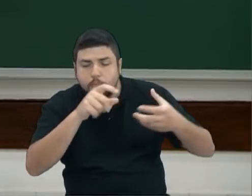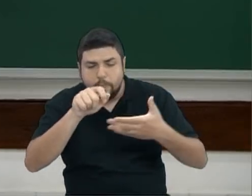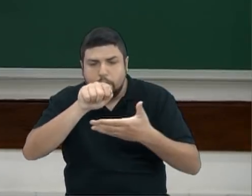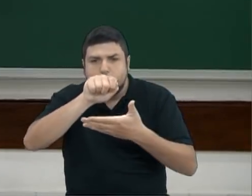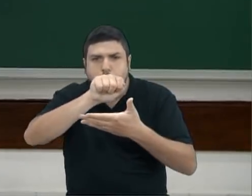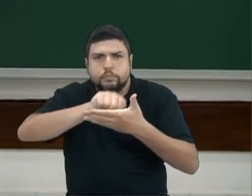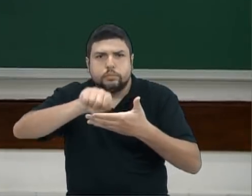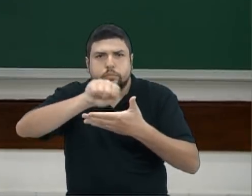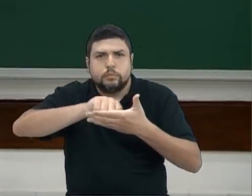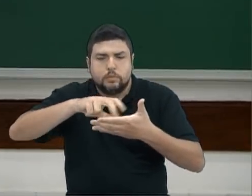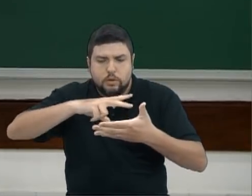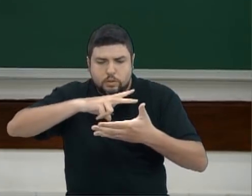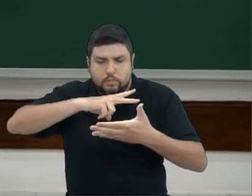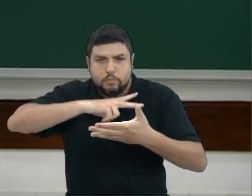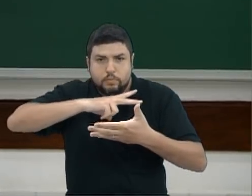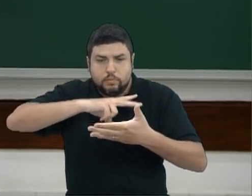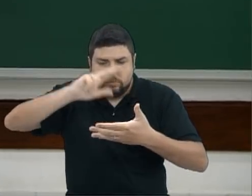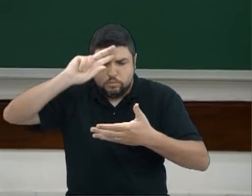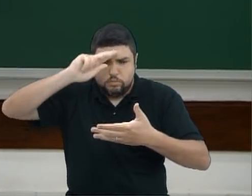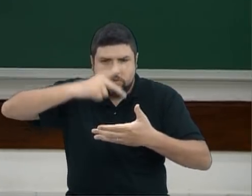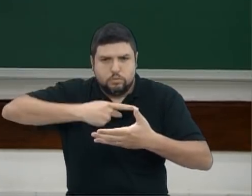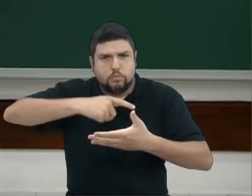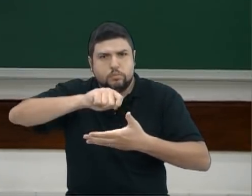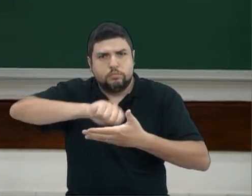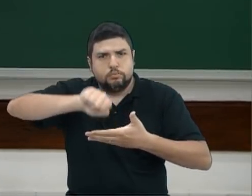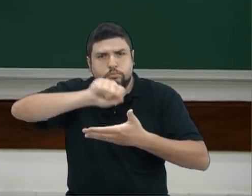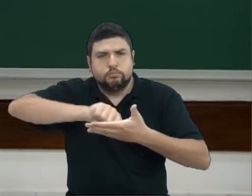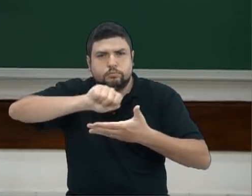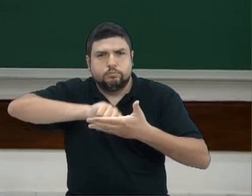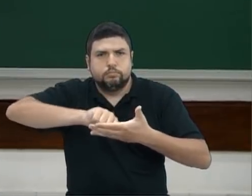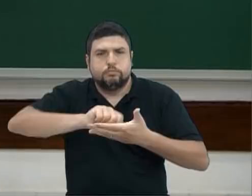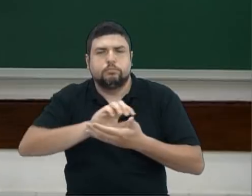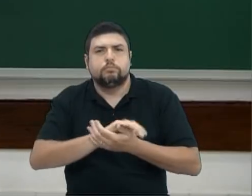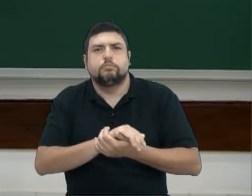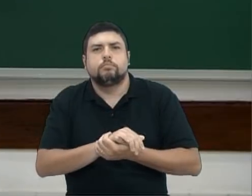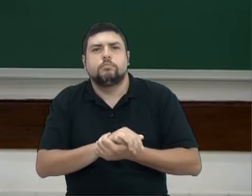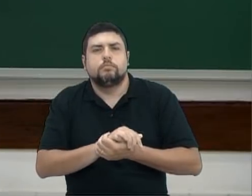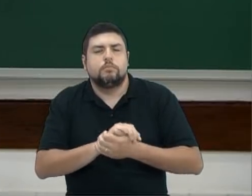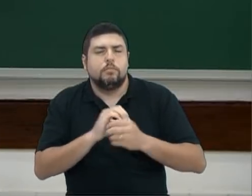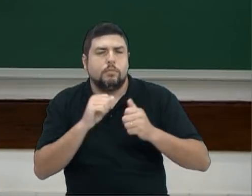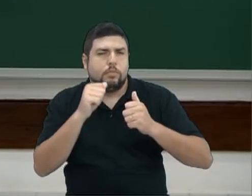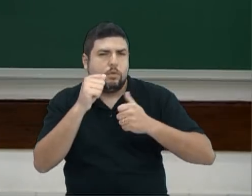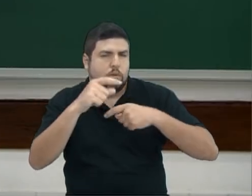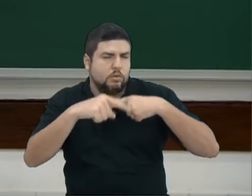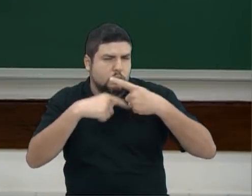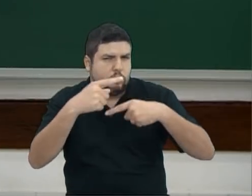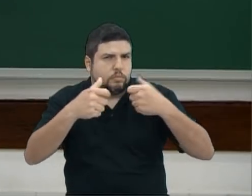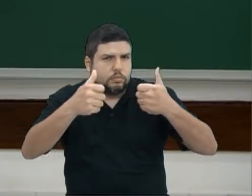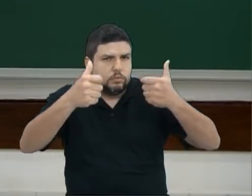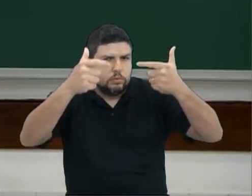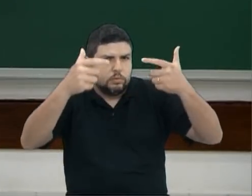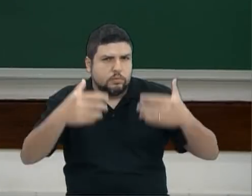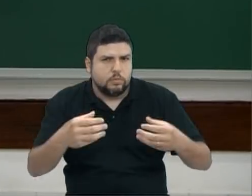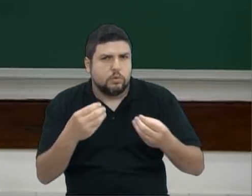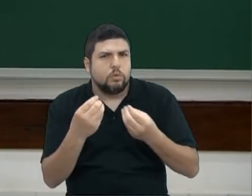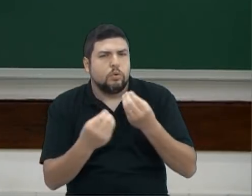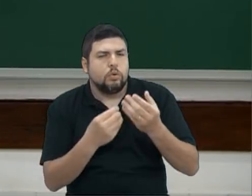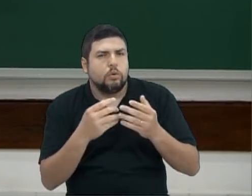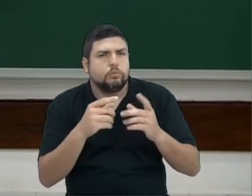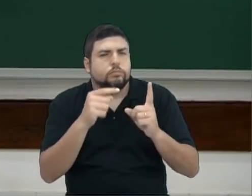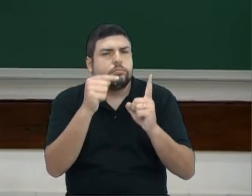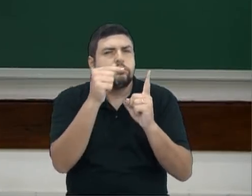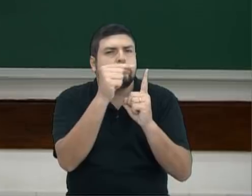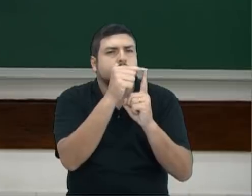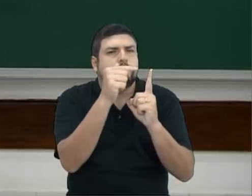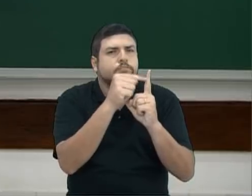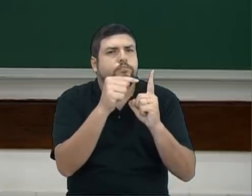para ela mesma. Tudo bem? Nós já vamos falar um pouco mais sobre outros tipos de diários, que não